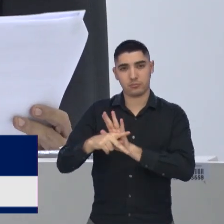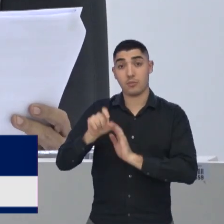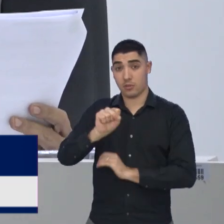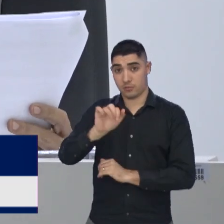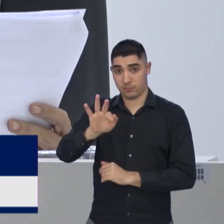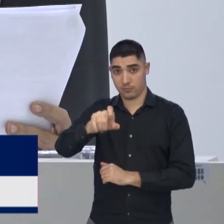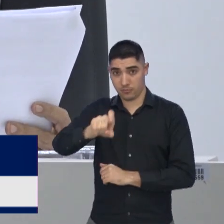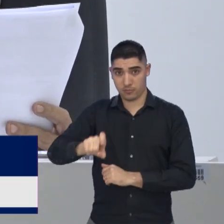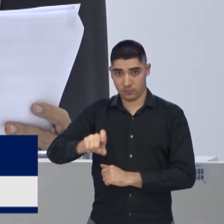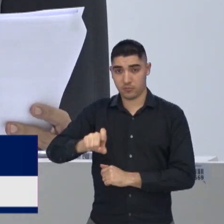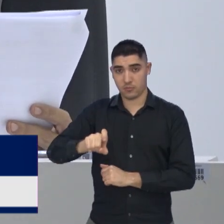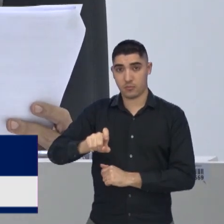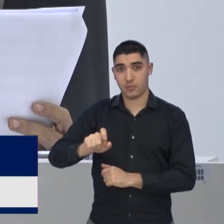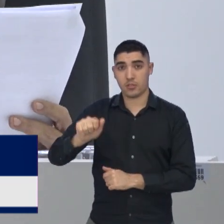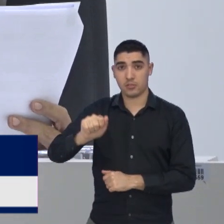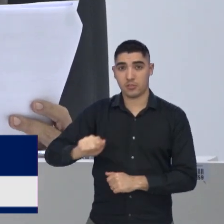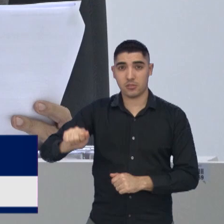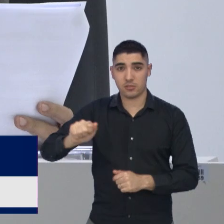número